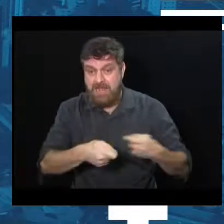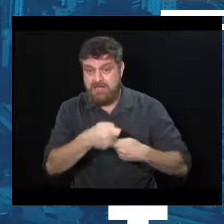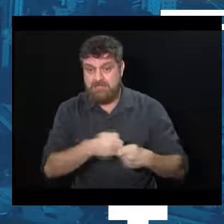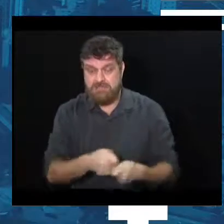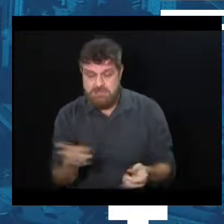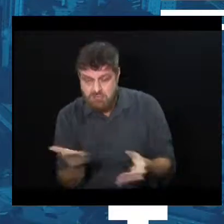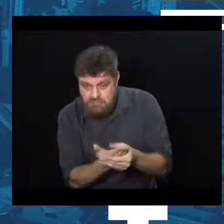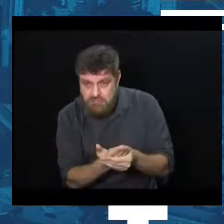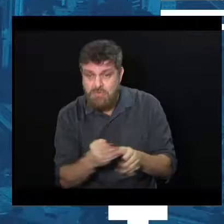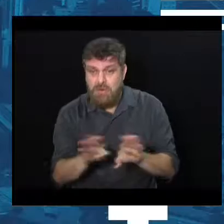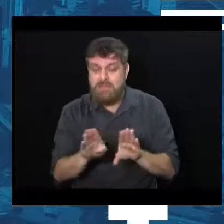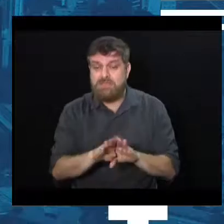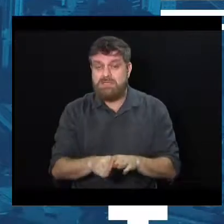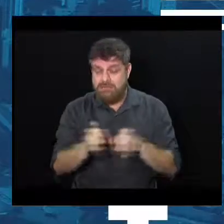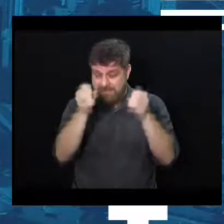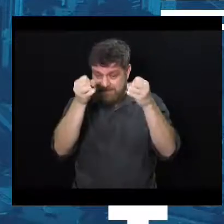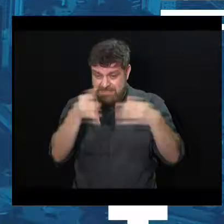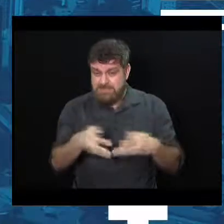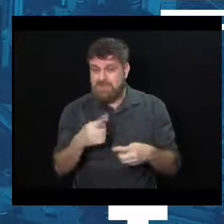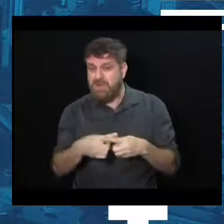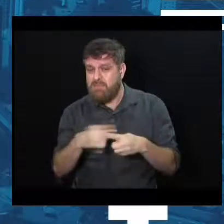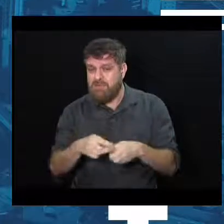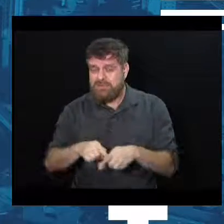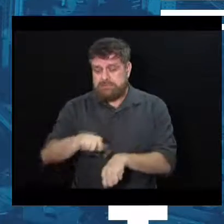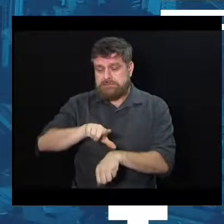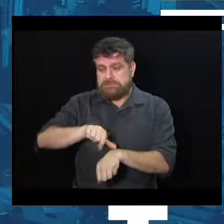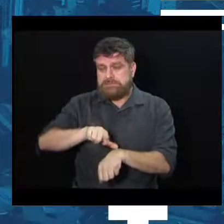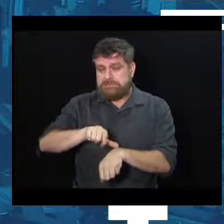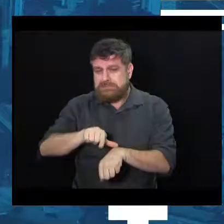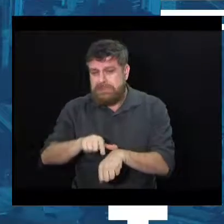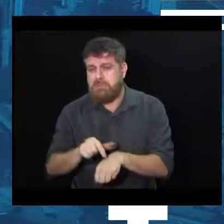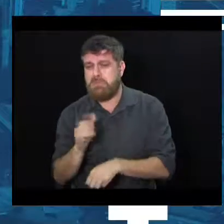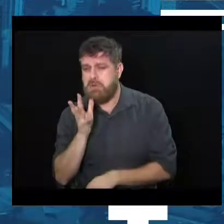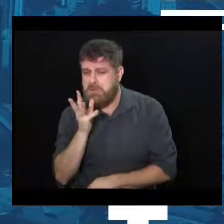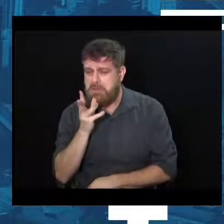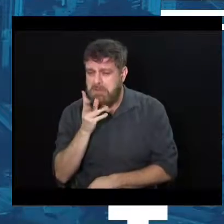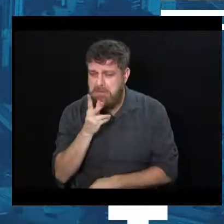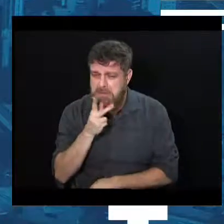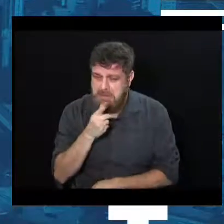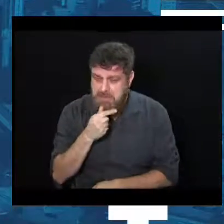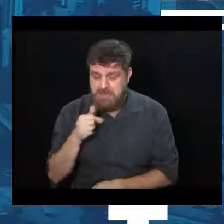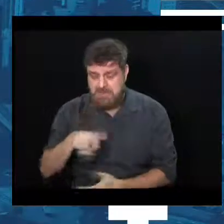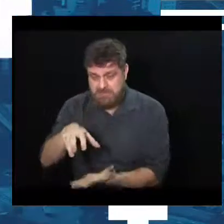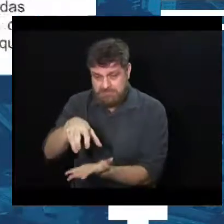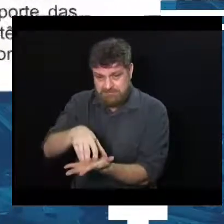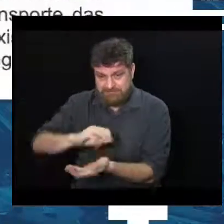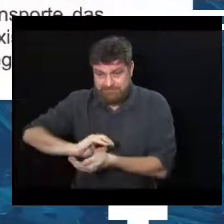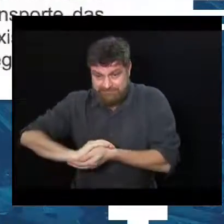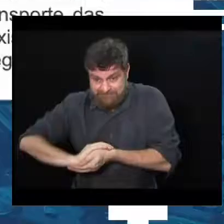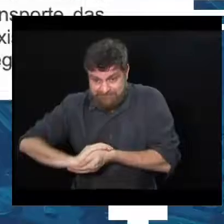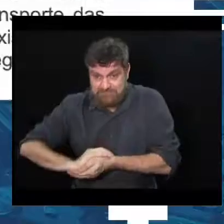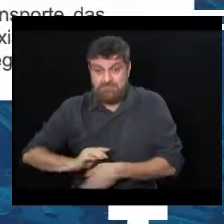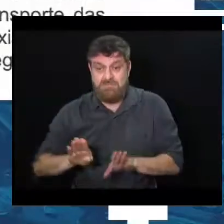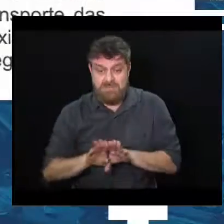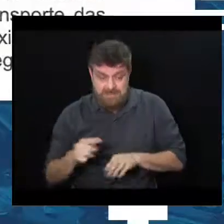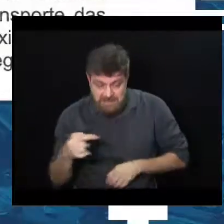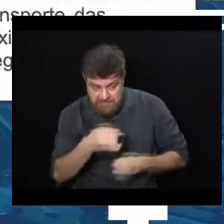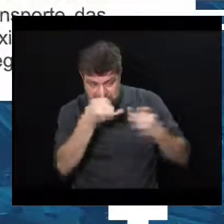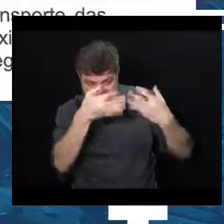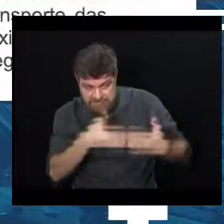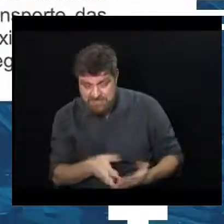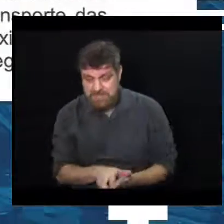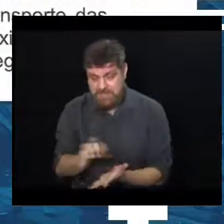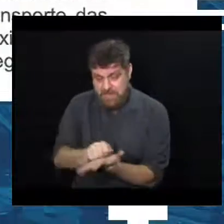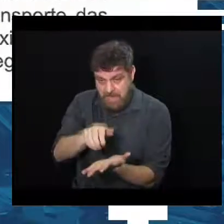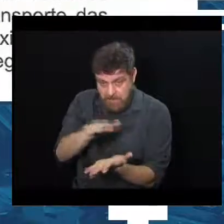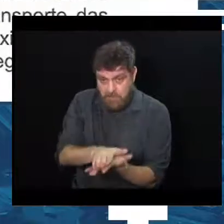Outra justificativa para o atraso na descentralização do atendimento que está no documento informa que a gestão de multas